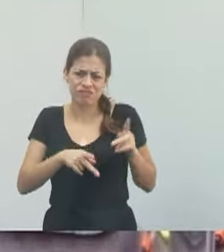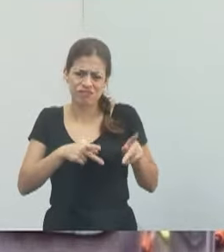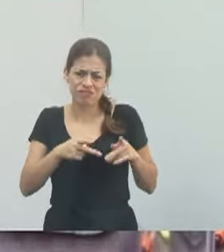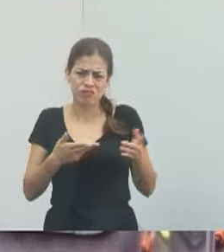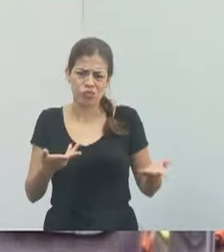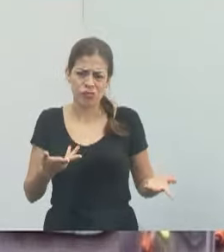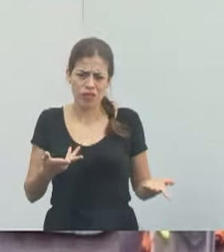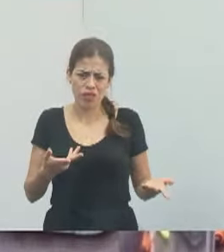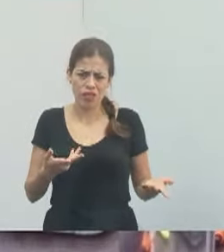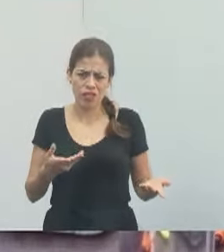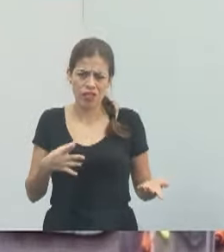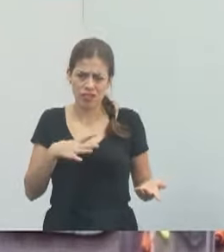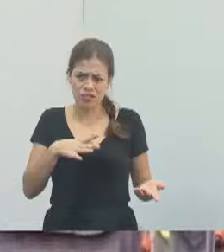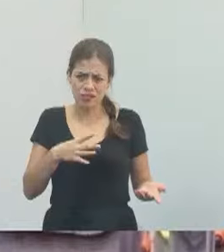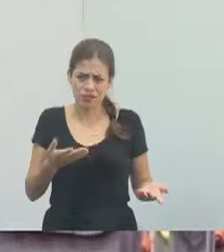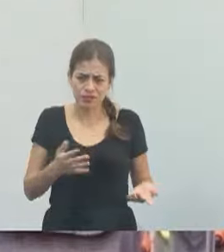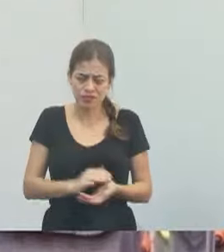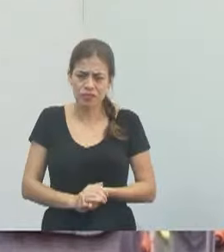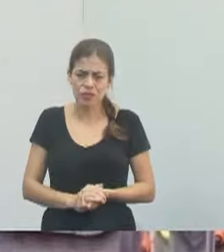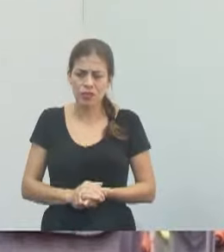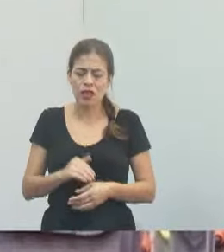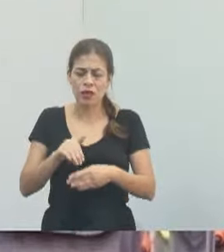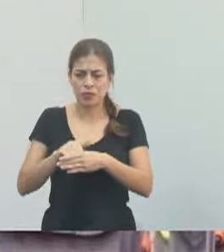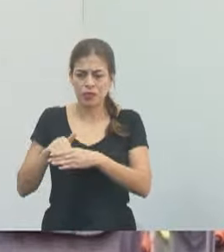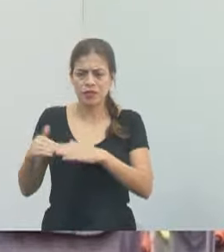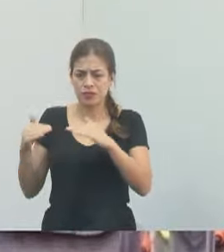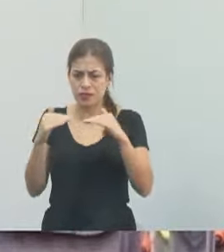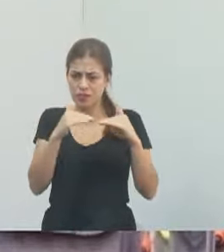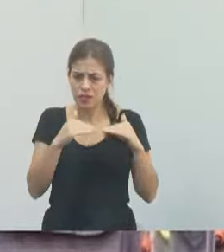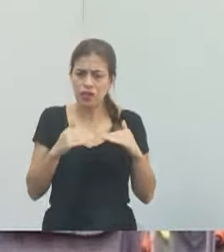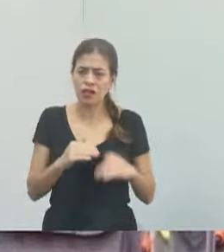população meu voto é favorável